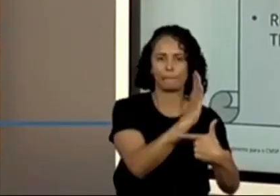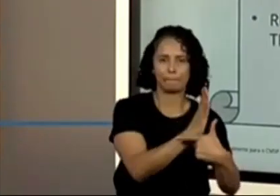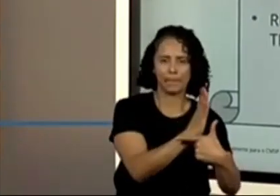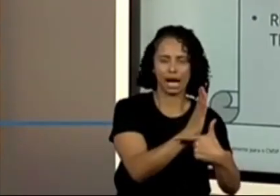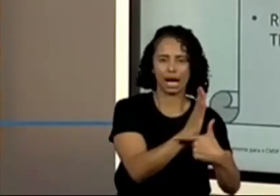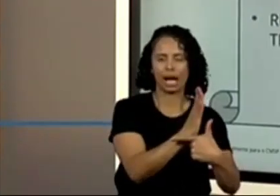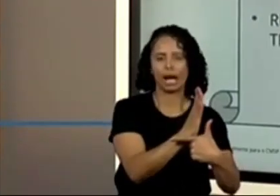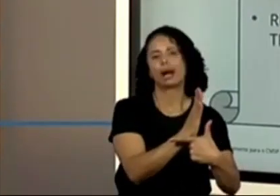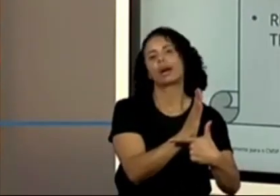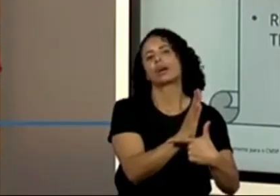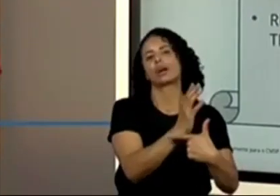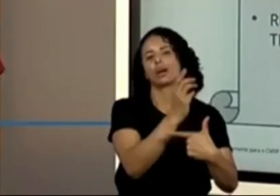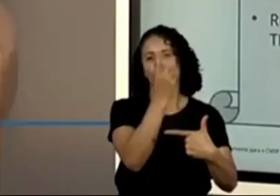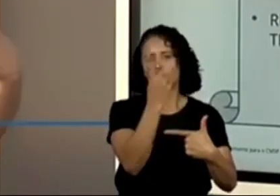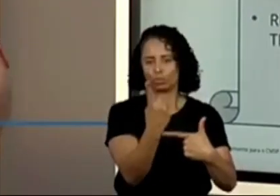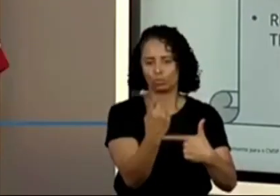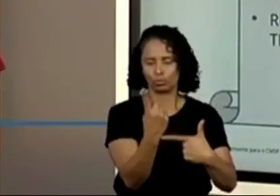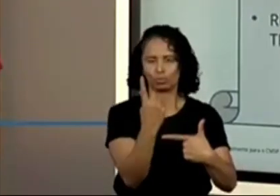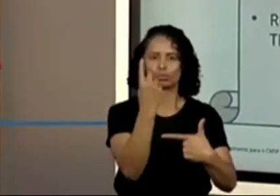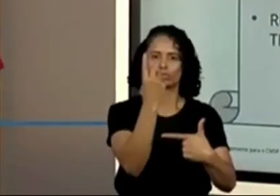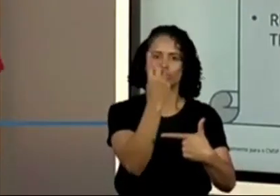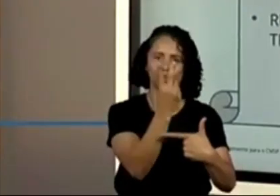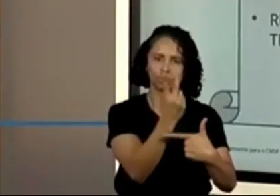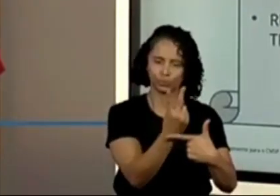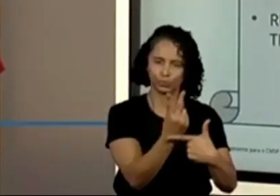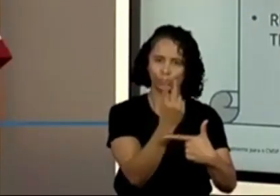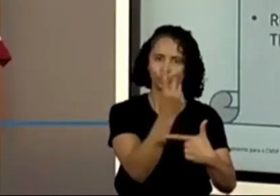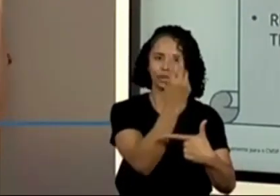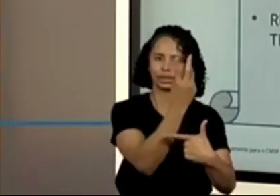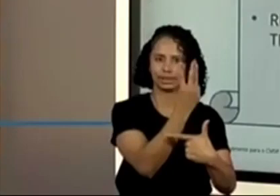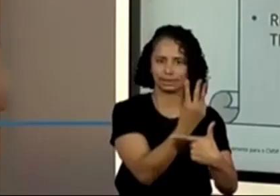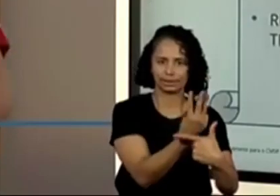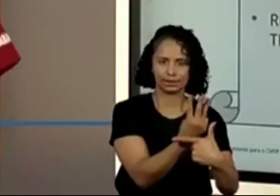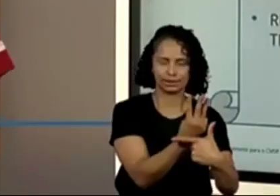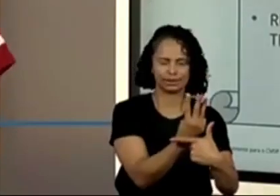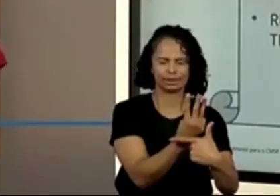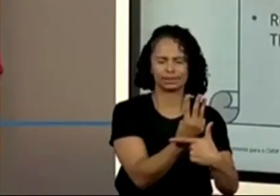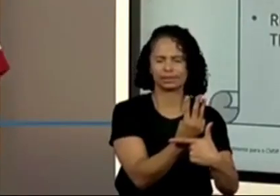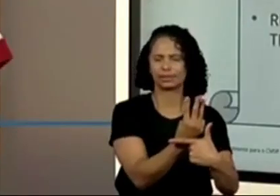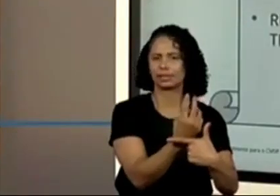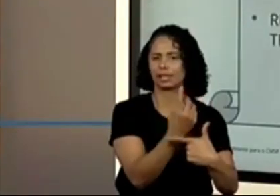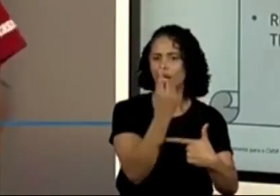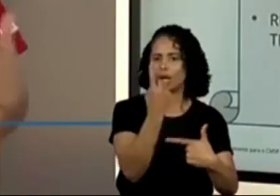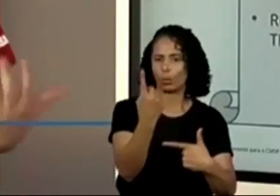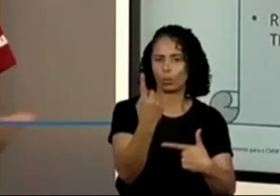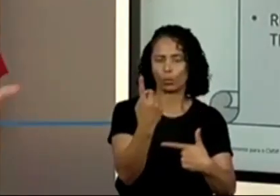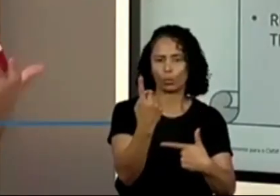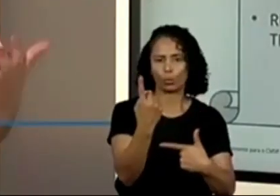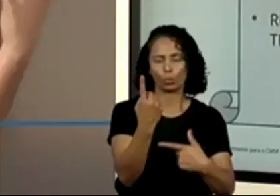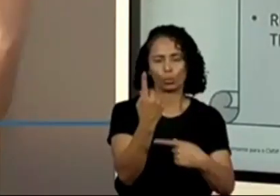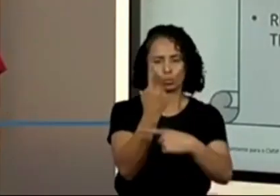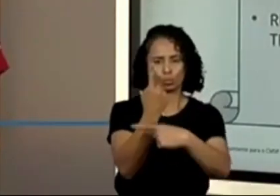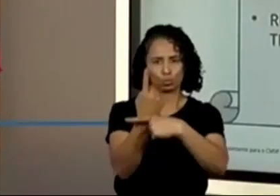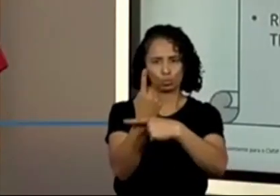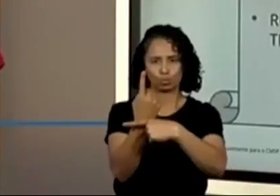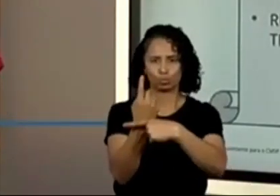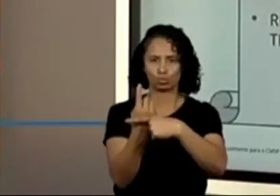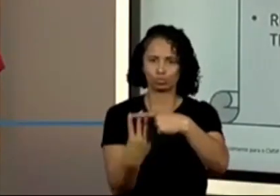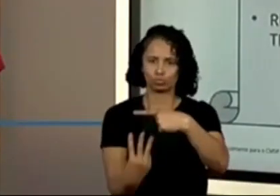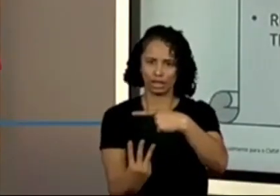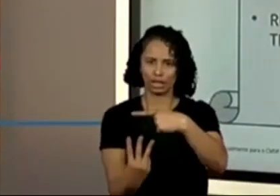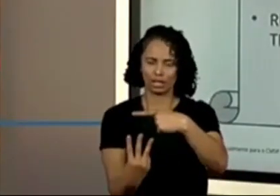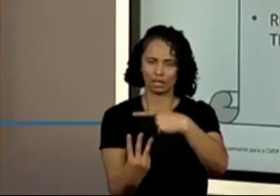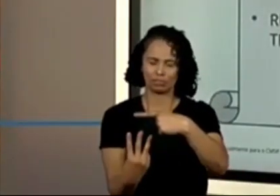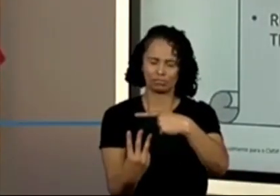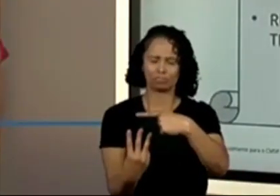partes iguais. Eu estou colocando aí sempre uma relação de partes iguais. Pode acontecer divisões de não serem exatas. Aí vocês vão ver bem